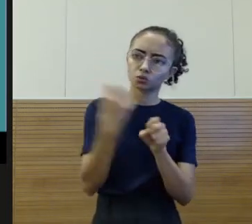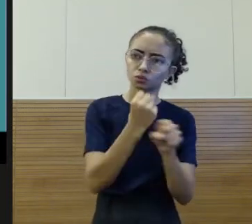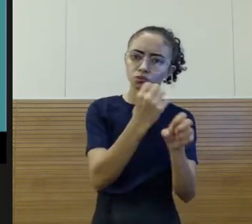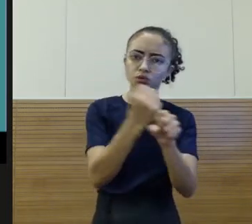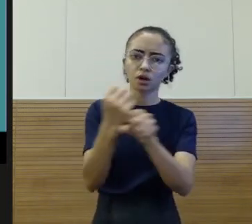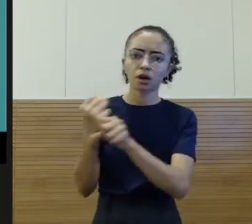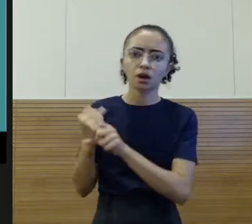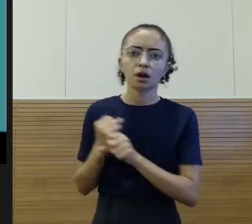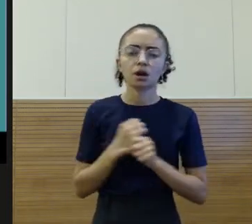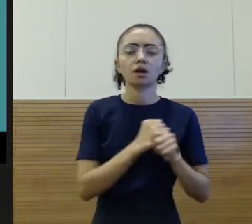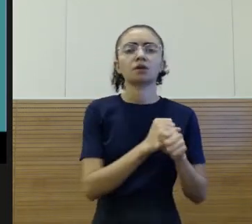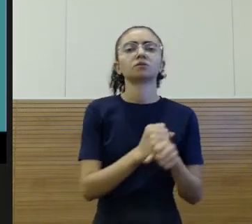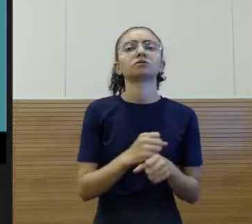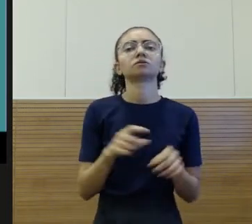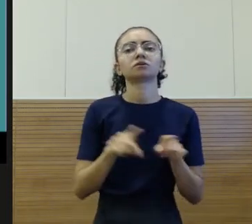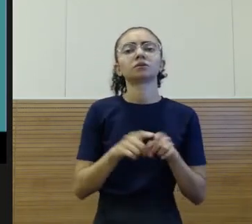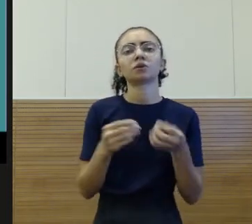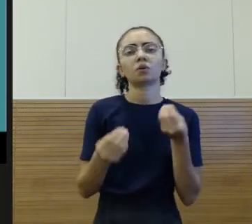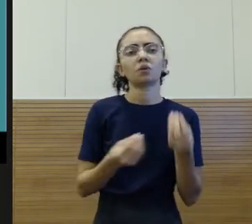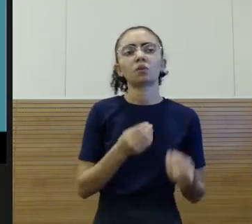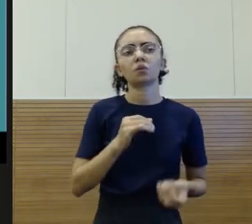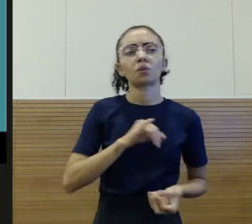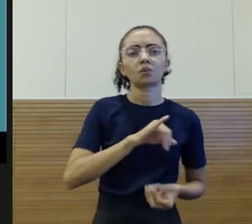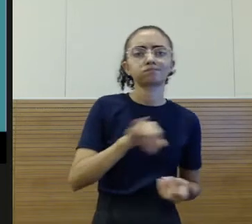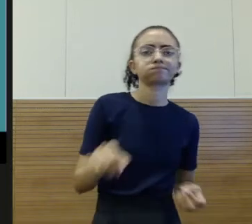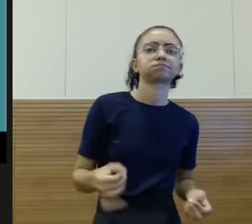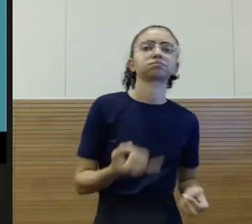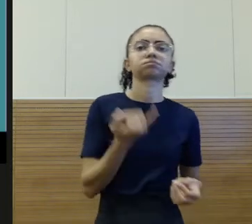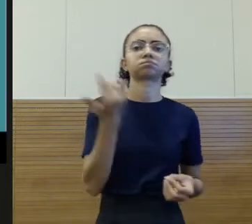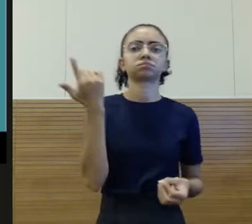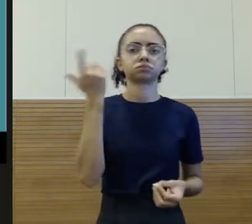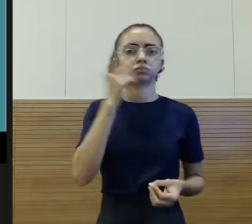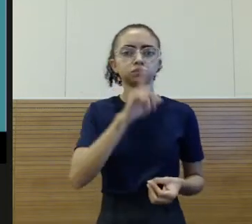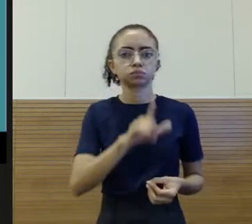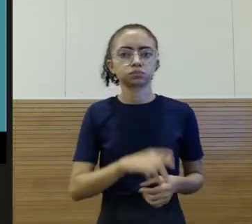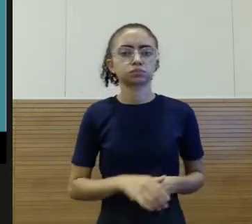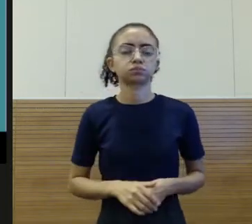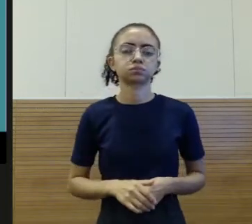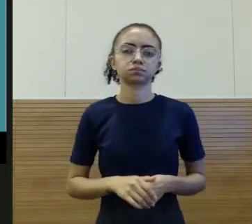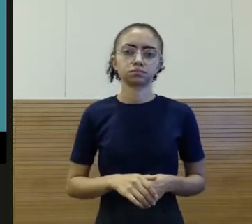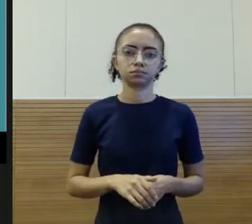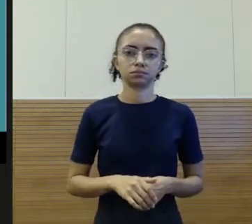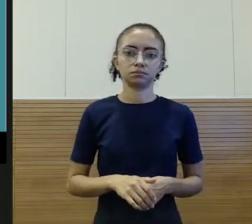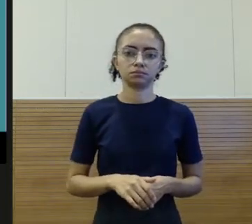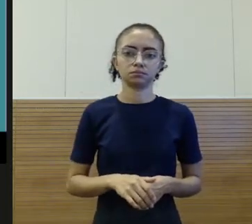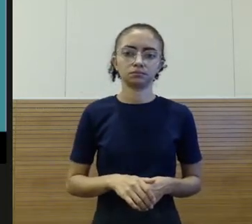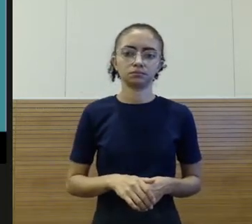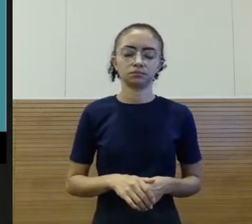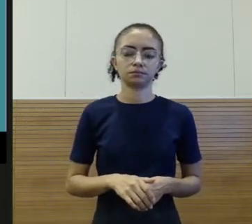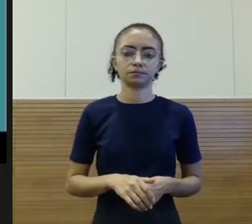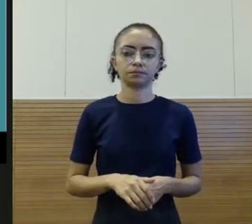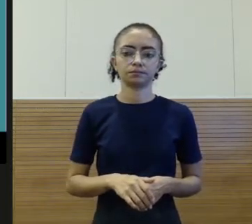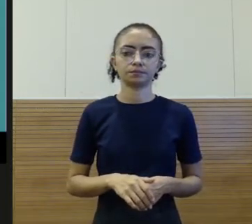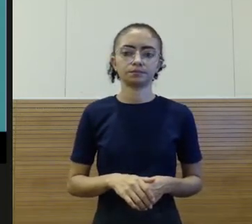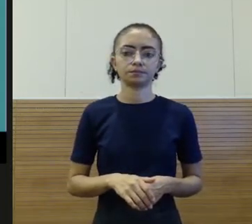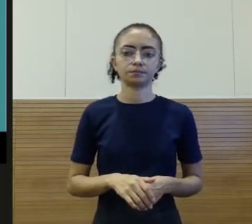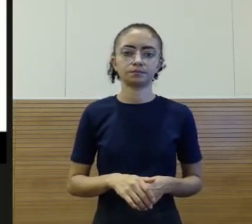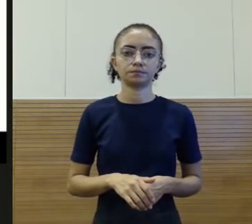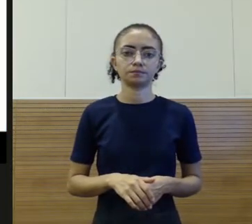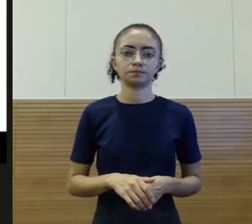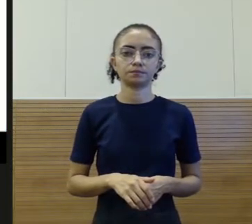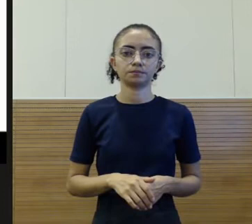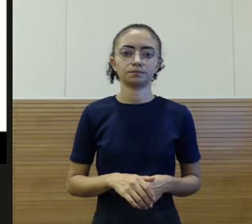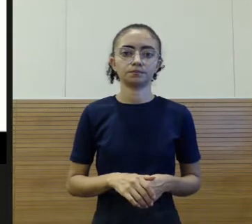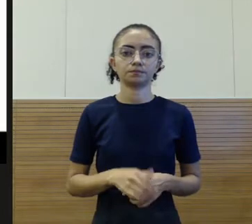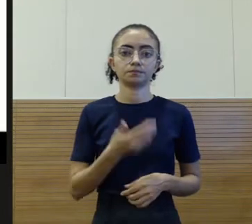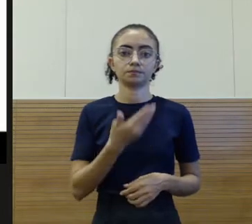conseguir vantagens com cada um dos esforços que existem dentro do processo de desenvolvimento dos guias alimentares. O seguinte